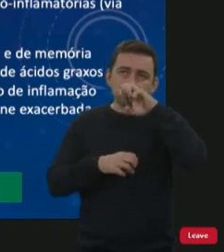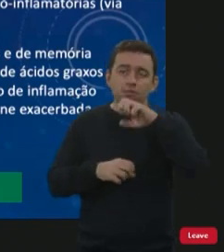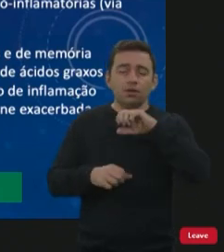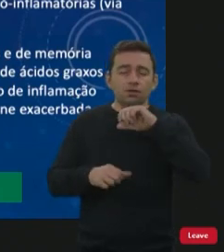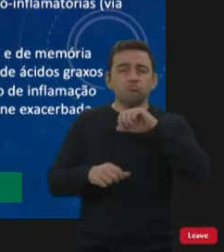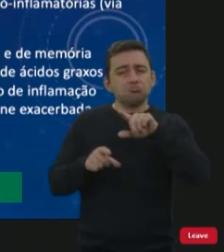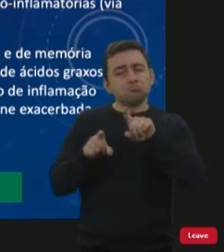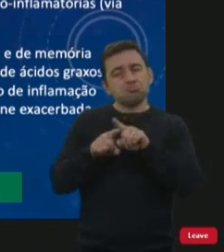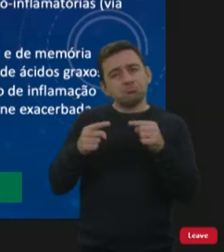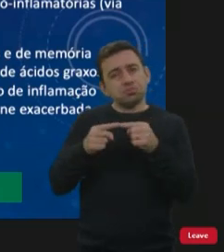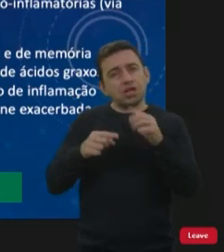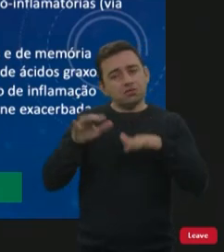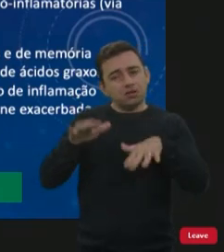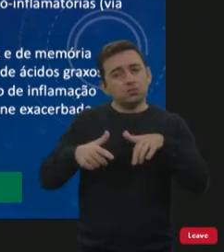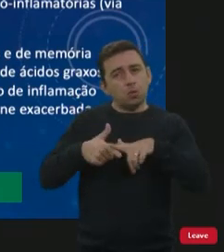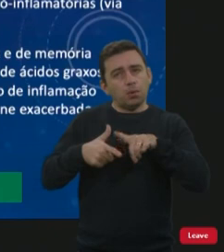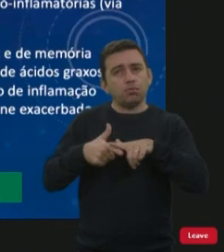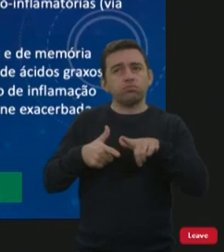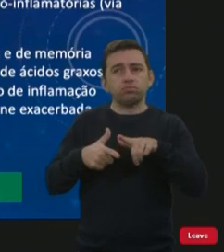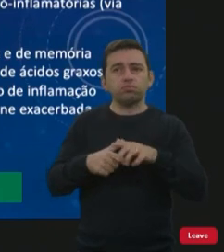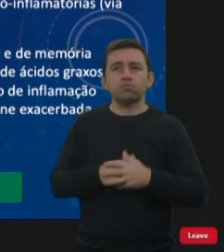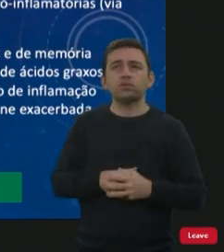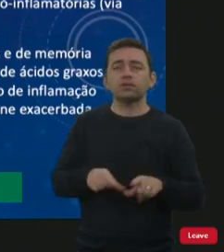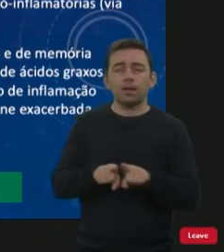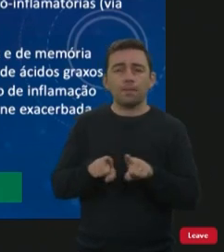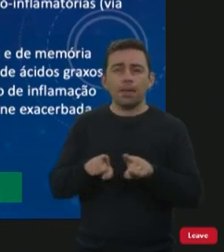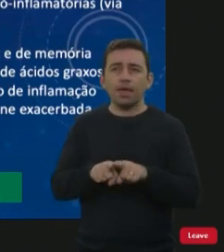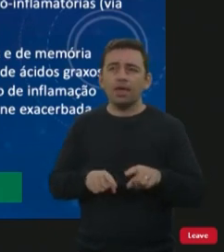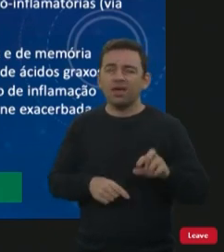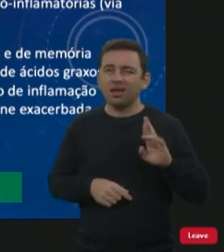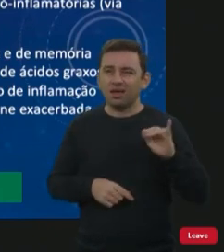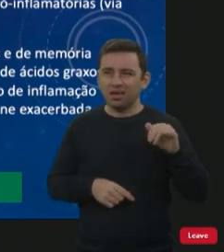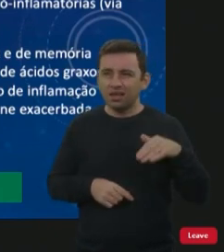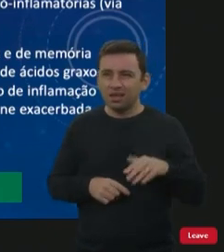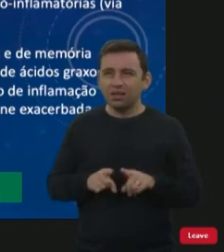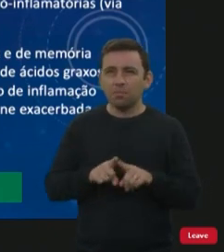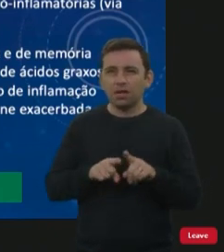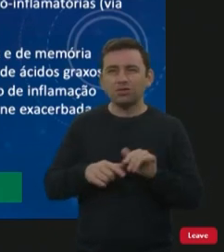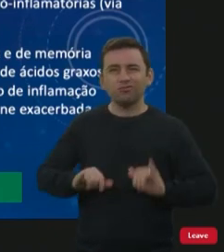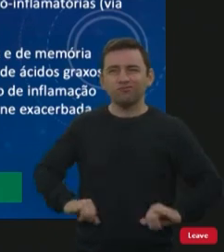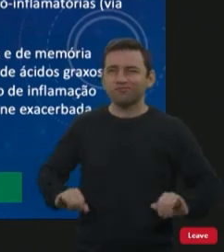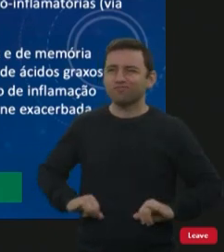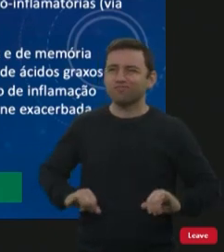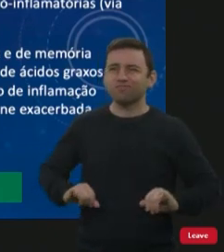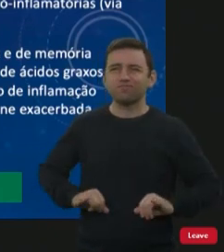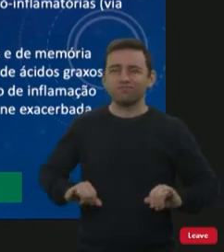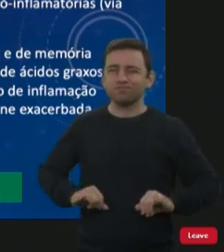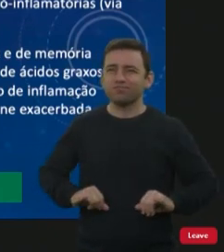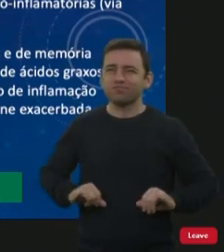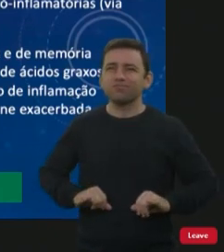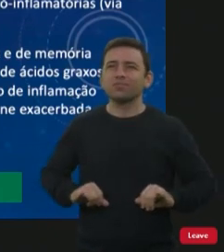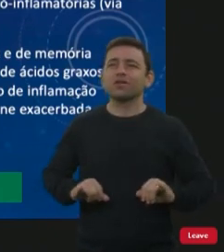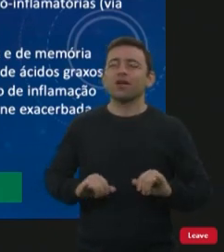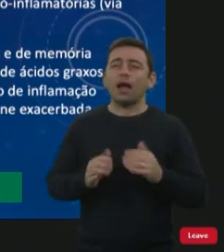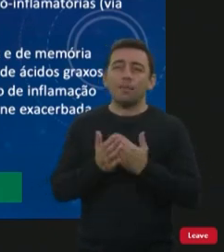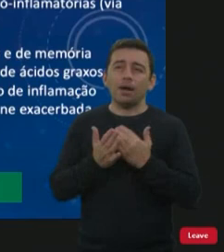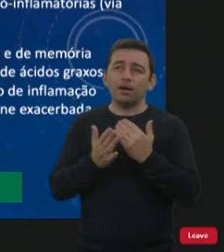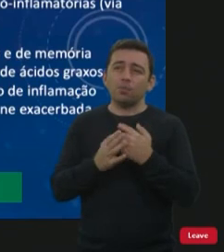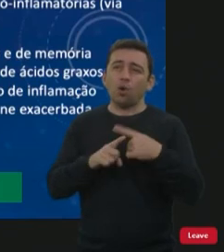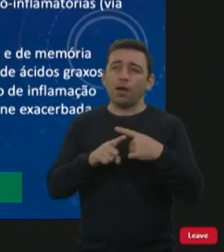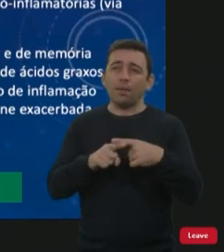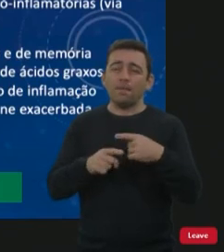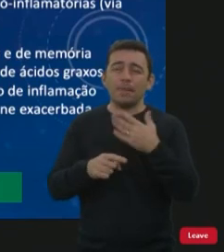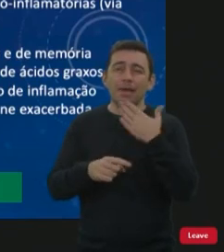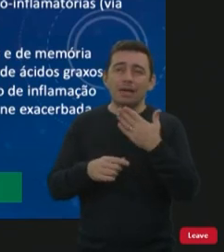mas acontece, né? Os rins sofrem bastante também, porque os rins são órgãos que demandam muita energia